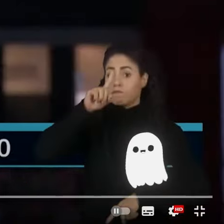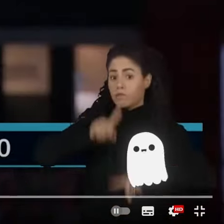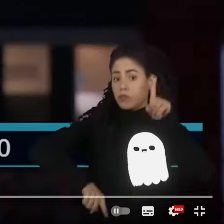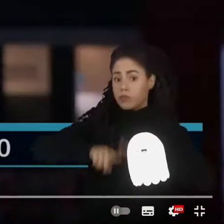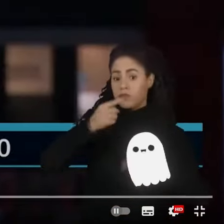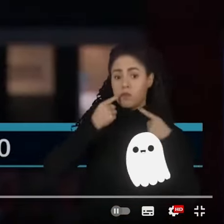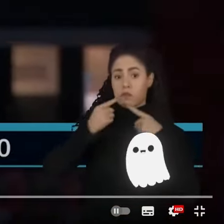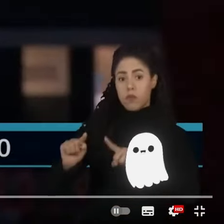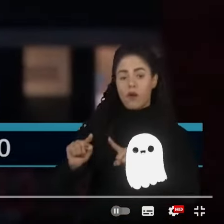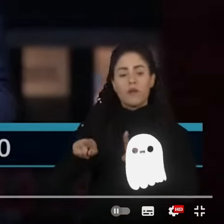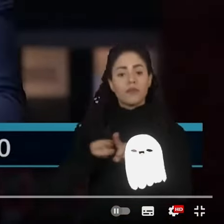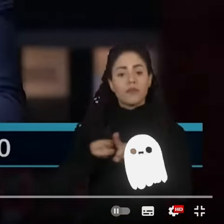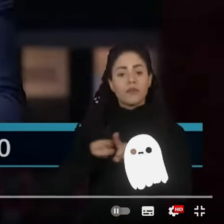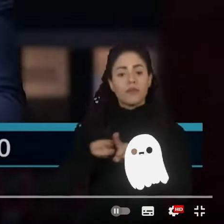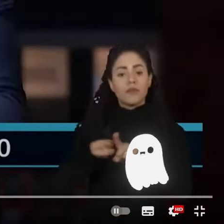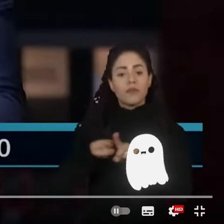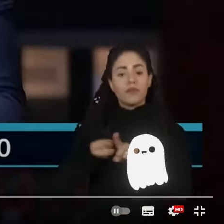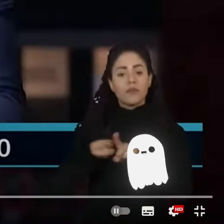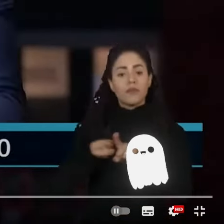Novas imagens divulgadas com